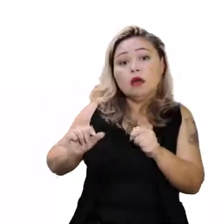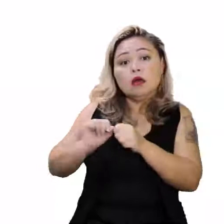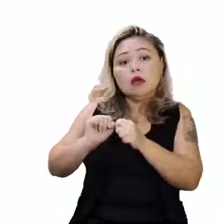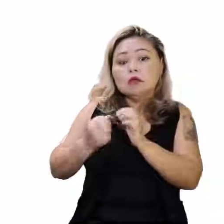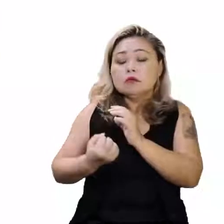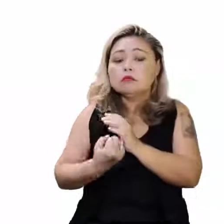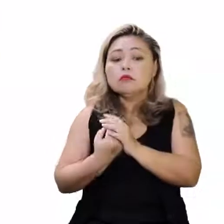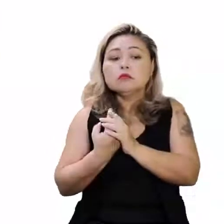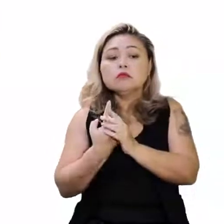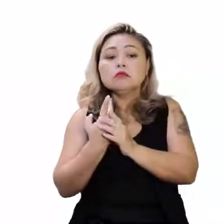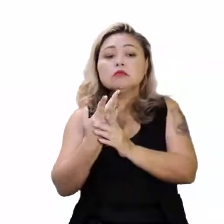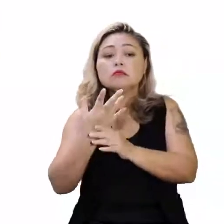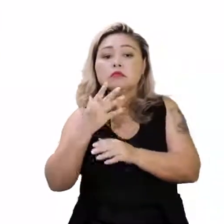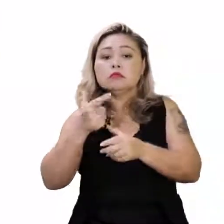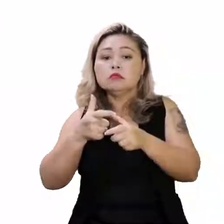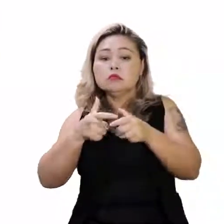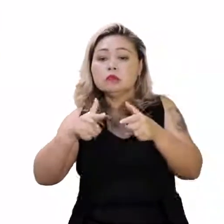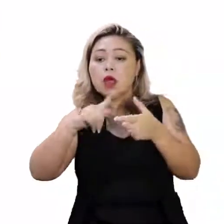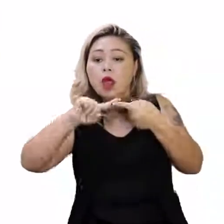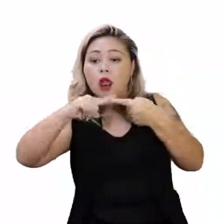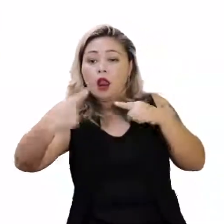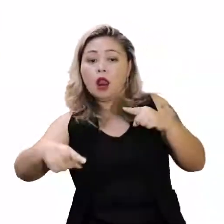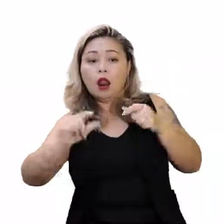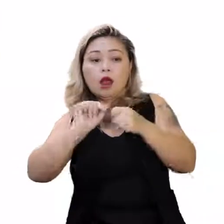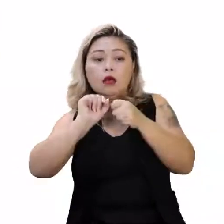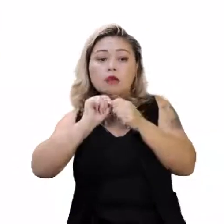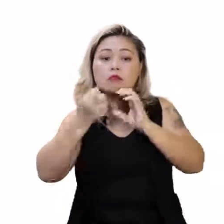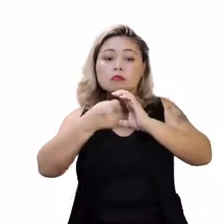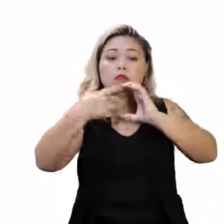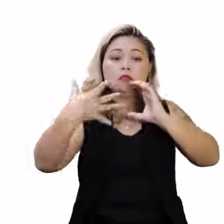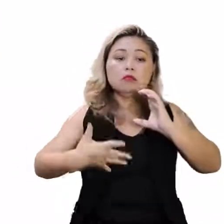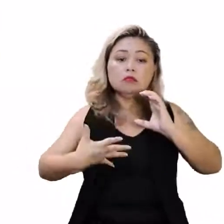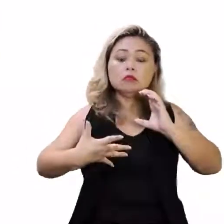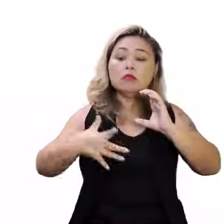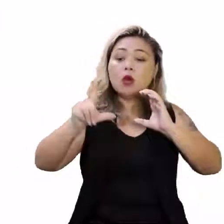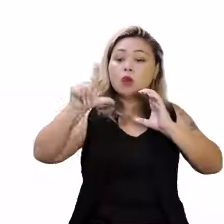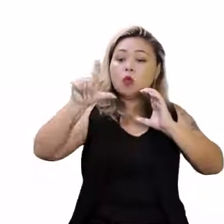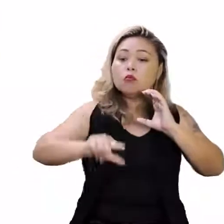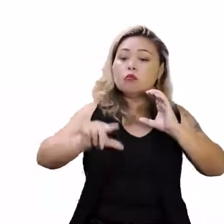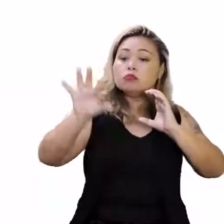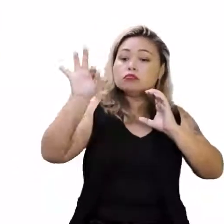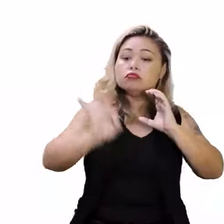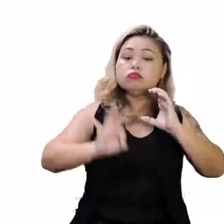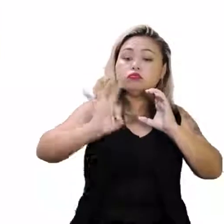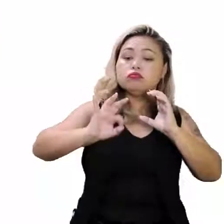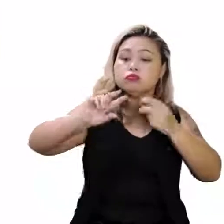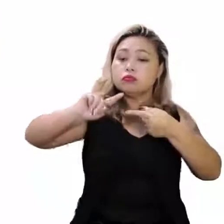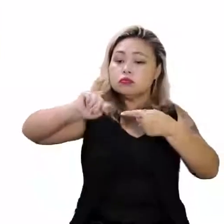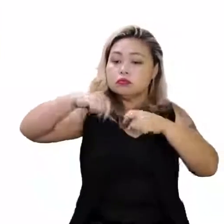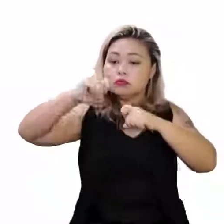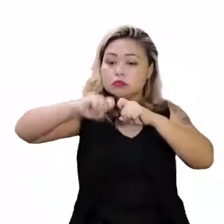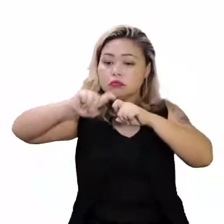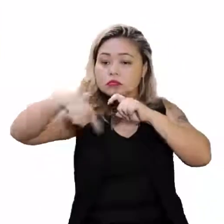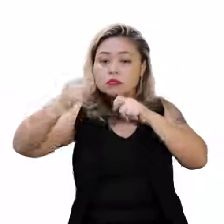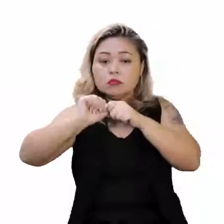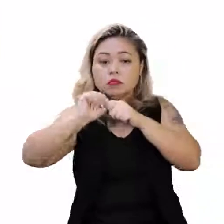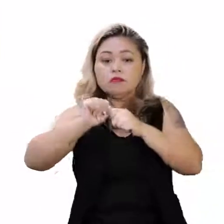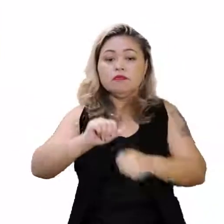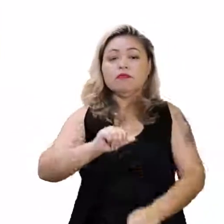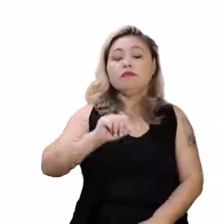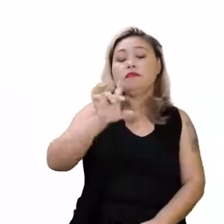que sugere que houve um aumento de alelos relacionados a características que reduzem a taxa de reprodução. São chamados de